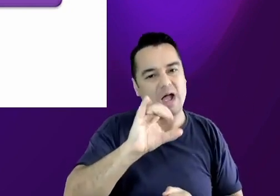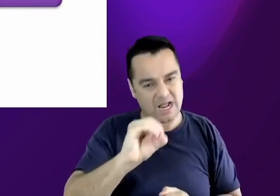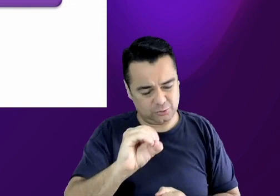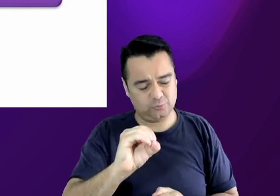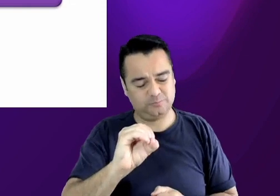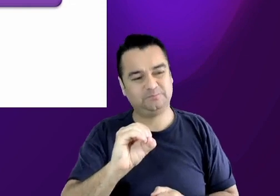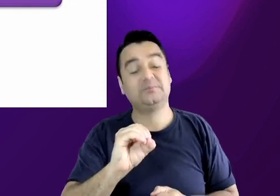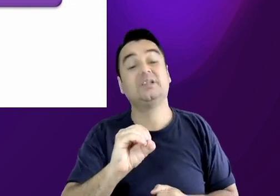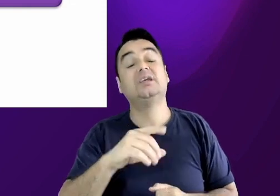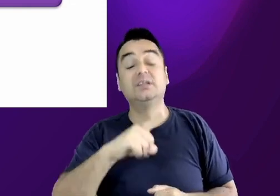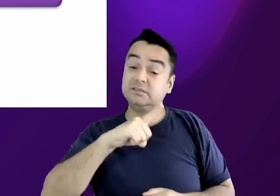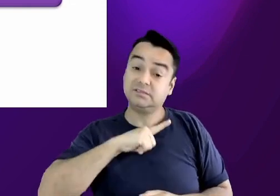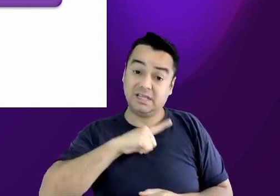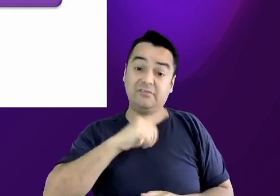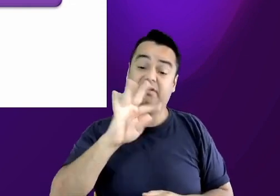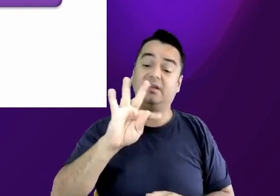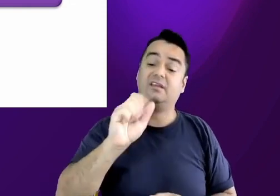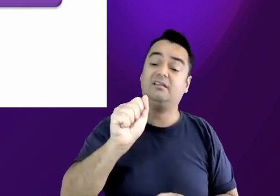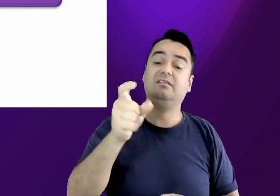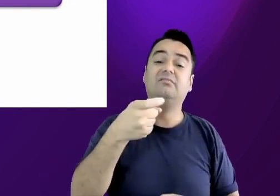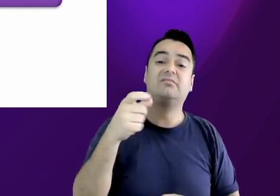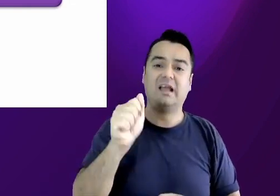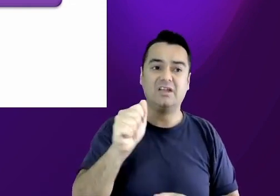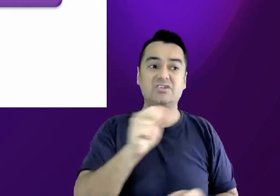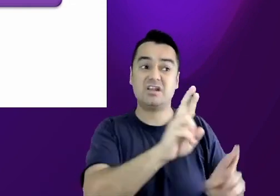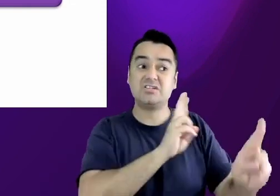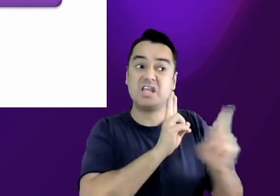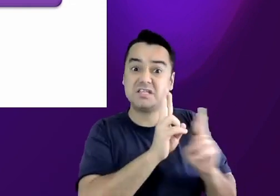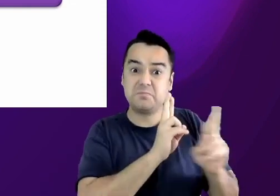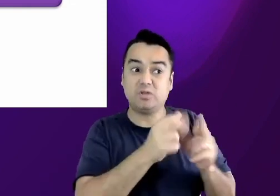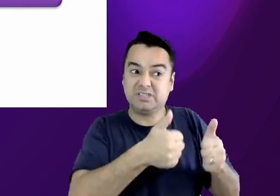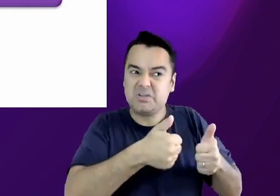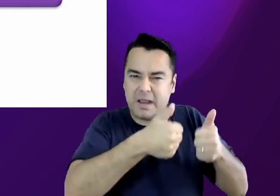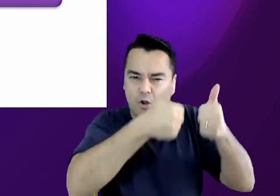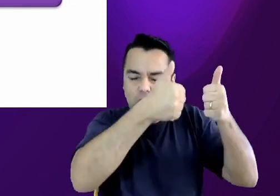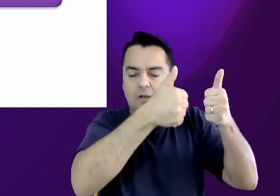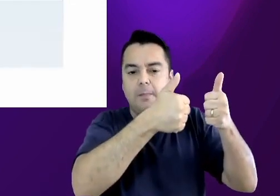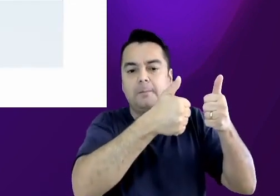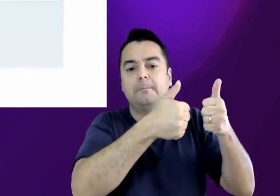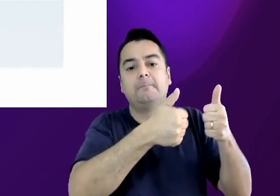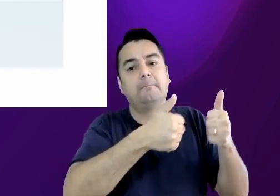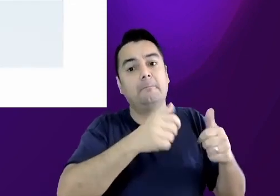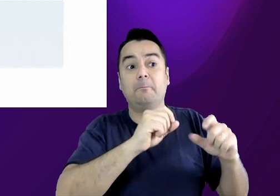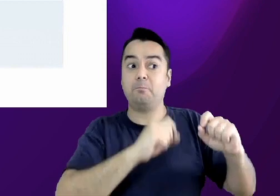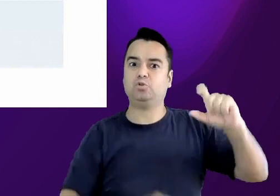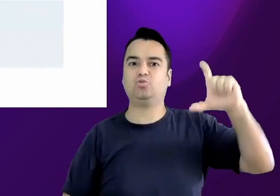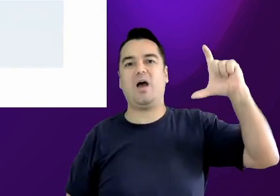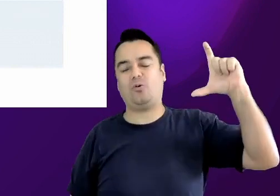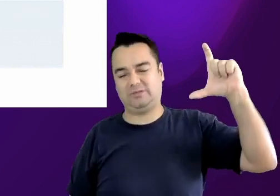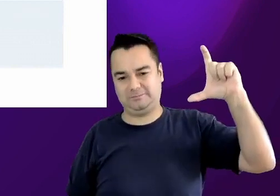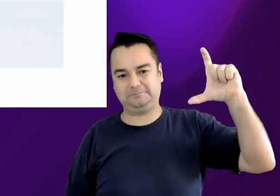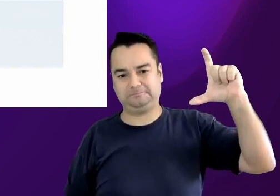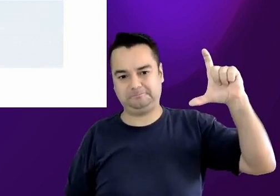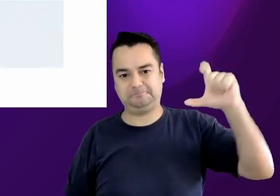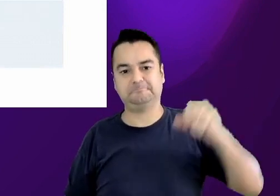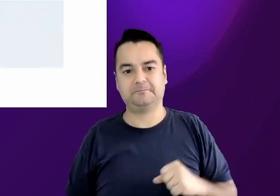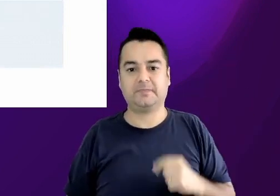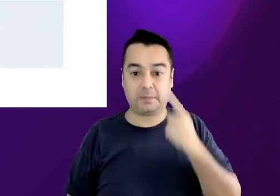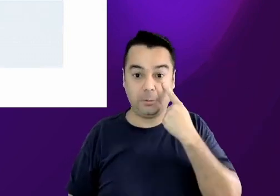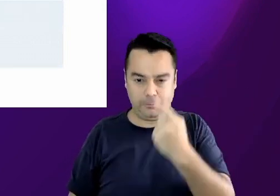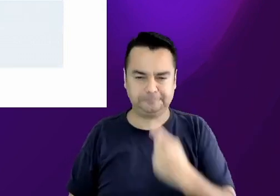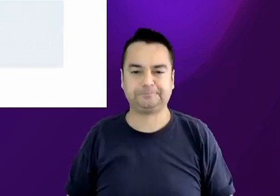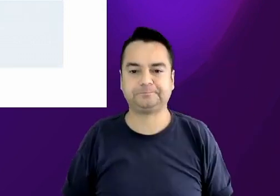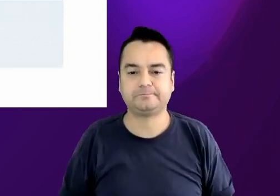tiveram uma taxa de resposta patológica completa muito alta, tá? E aqui a gente